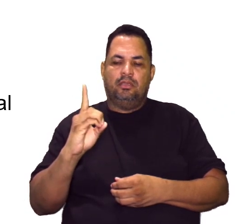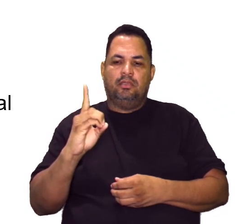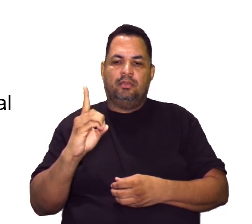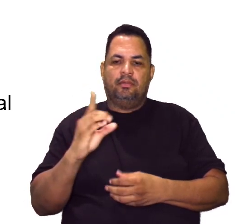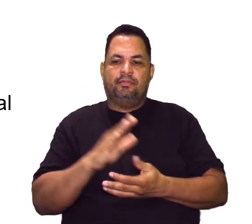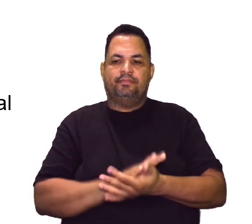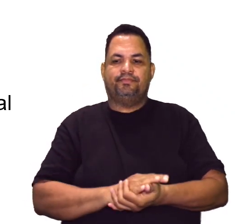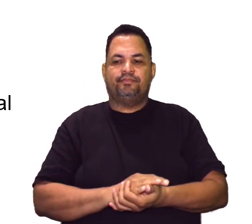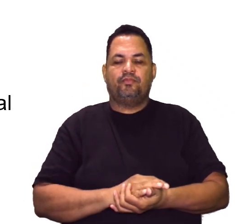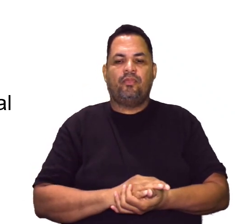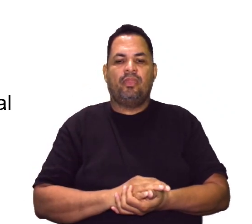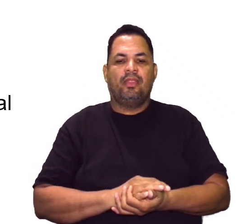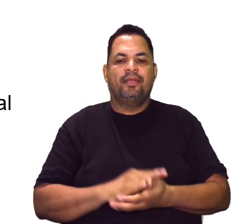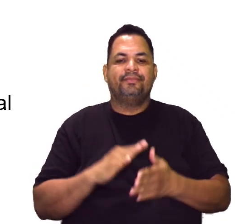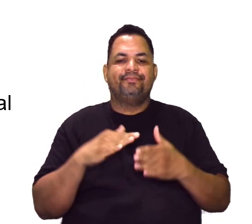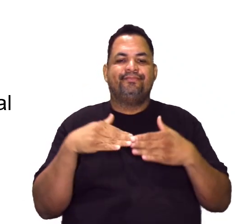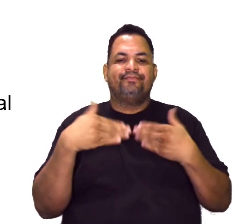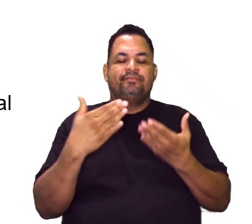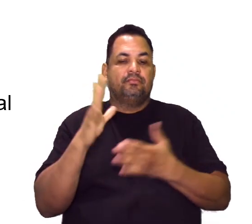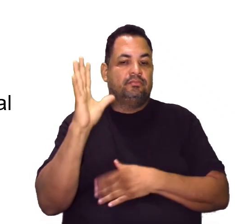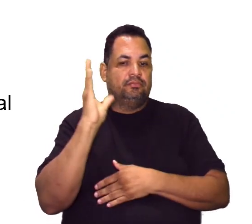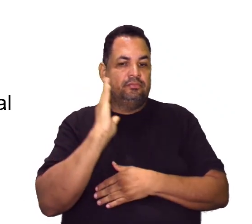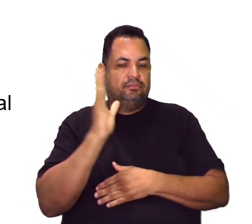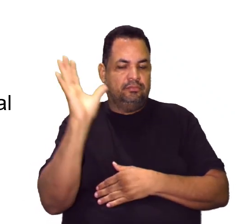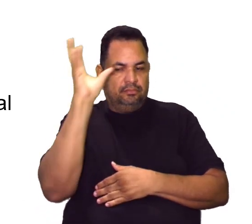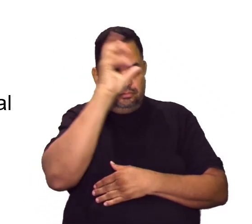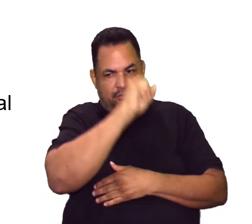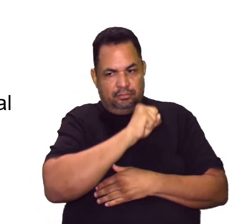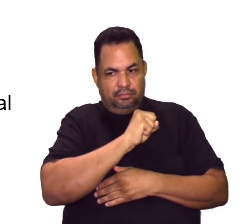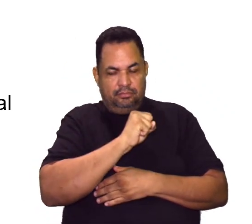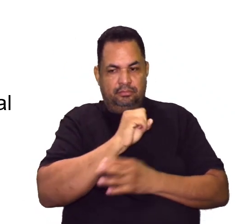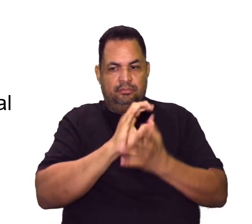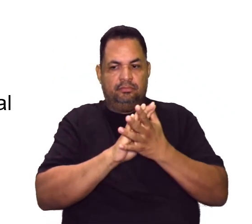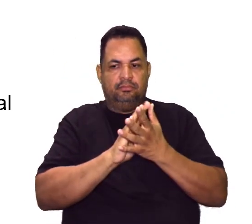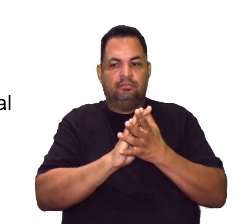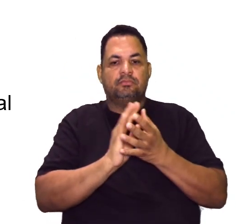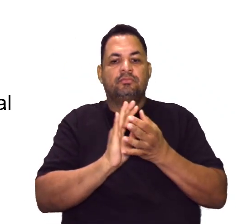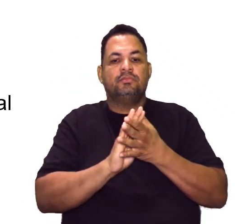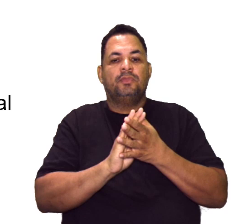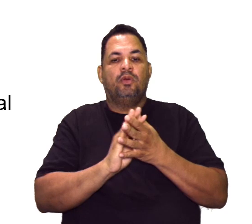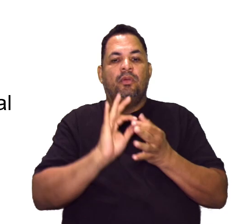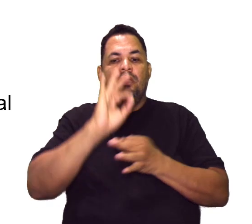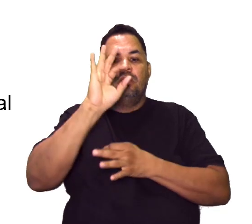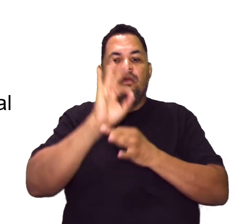D. Uma vez que você já aprendeu sobre geometria,